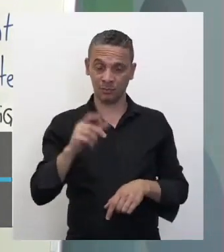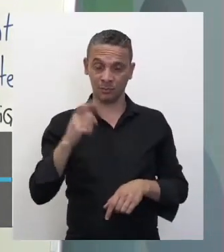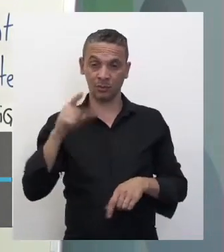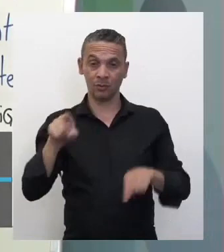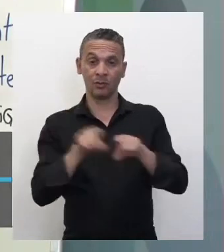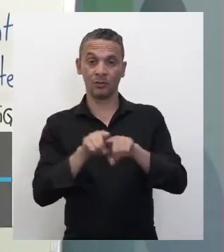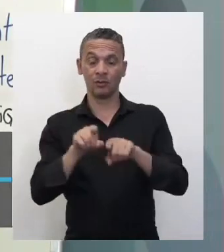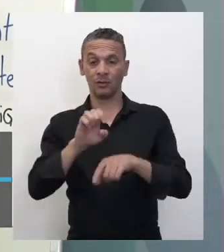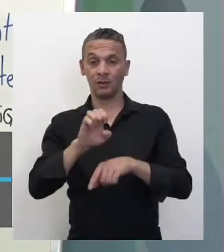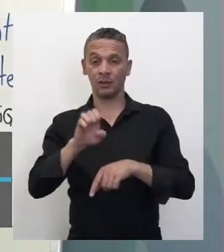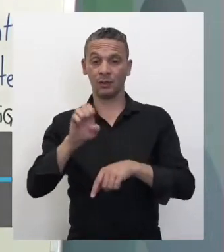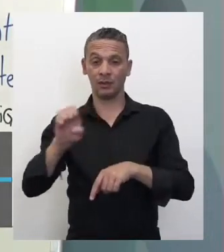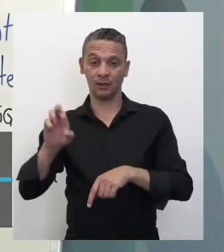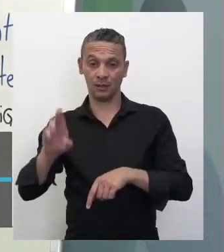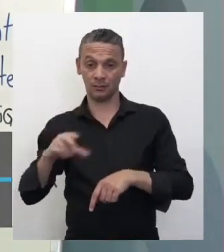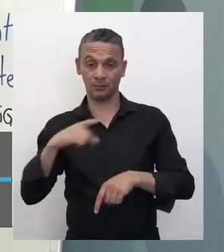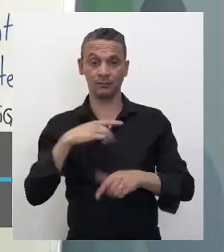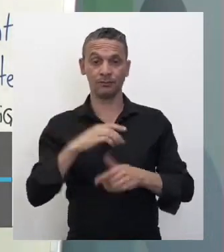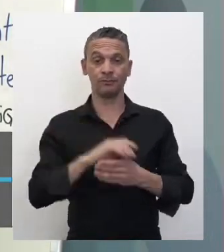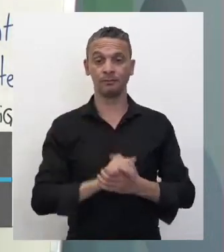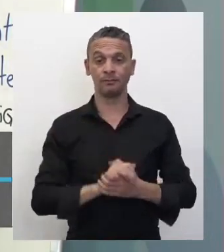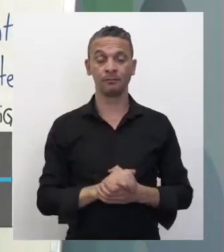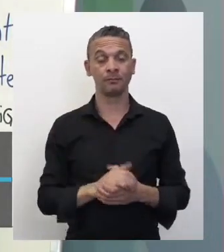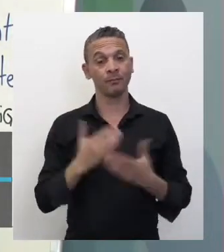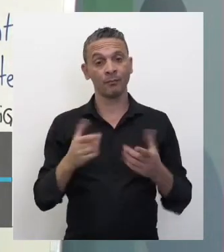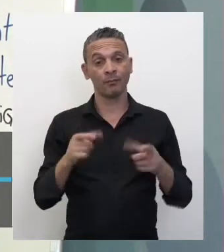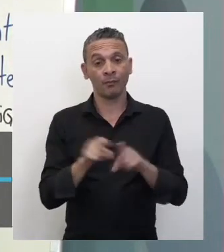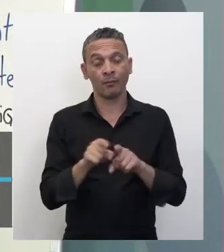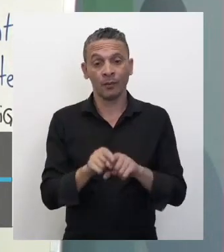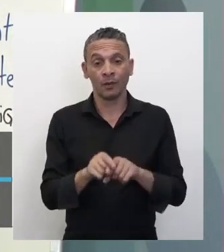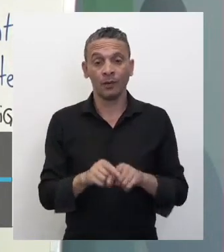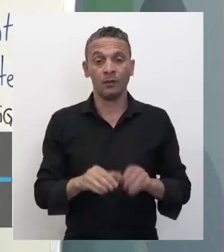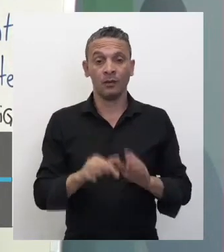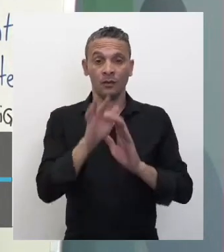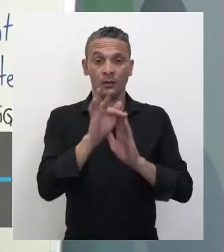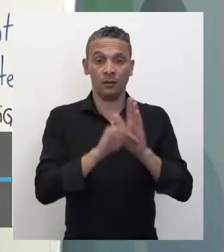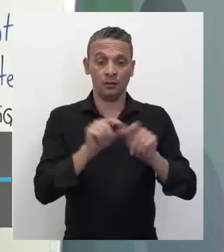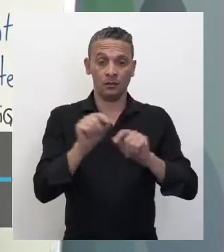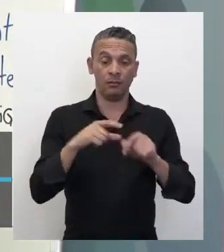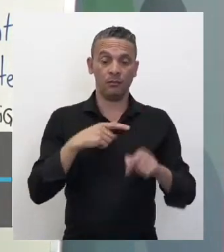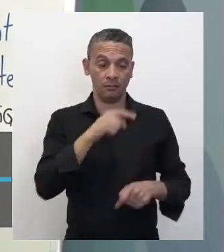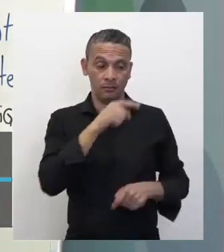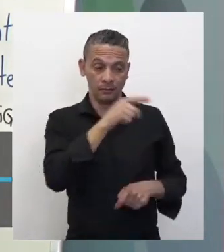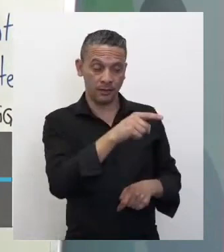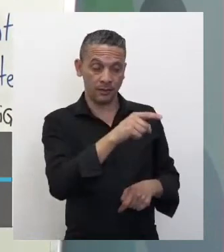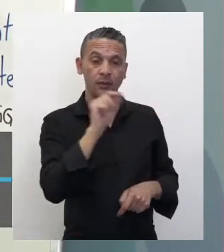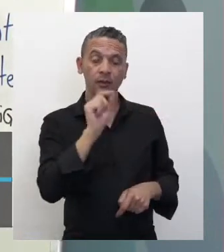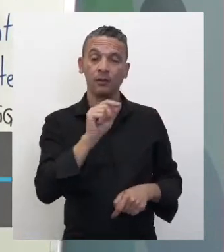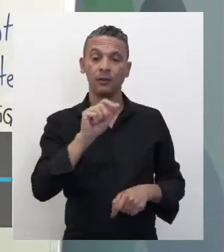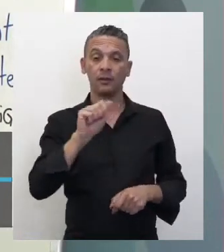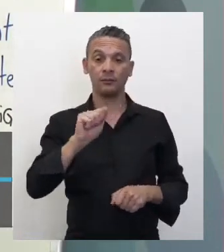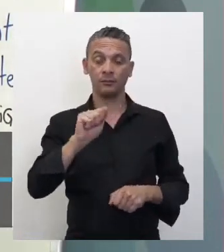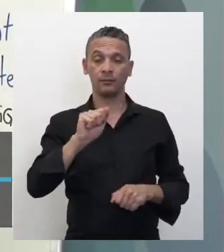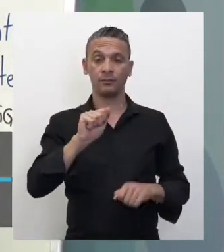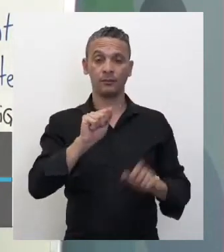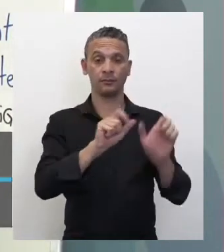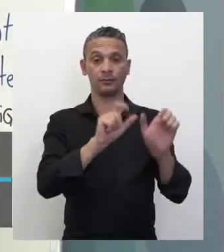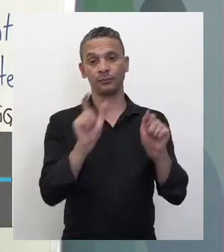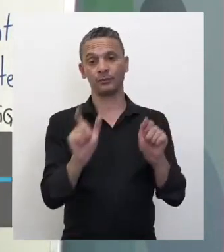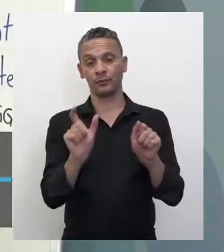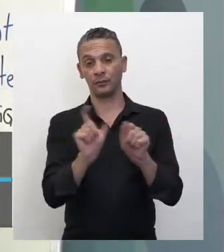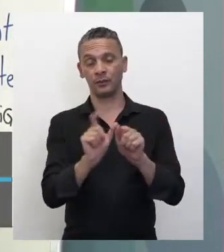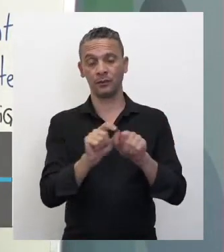acrescenta aquele ER lá no final. E efficiently, ele é um advérbio, e ele funciona da mesma maneira